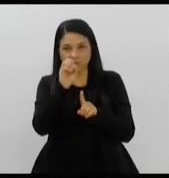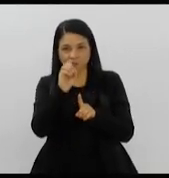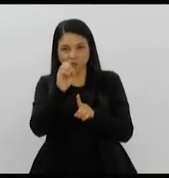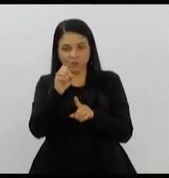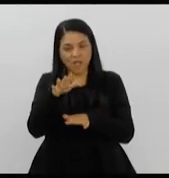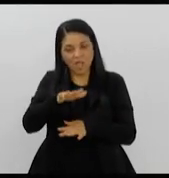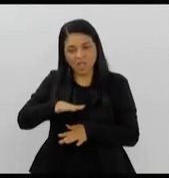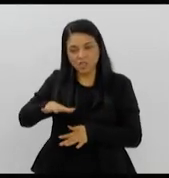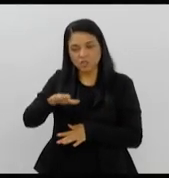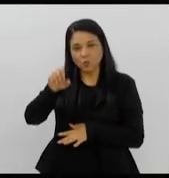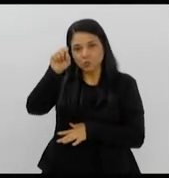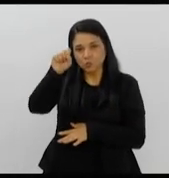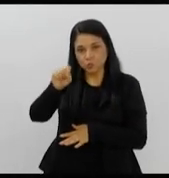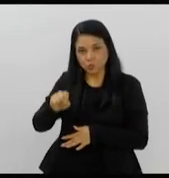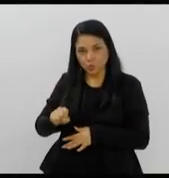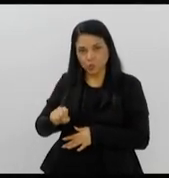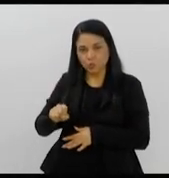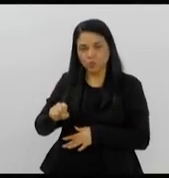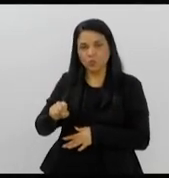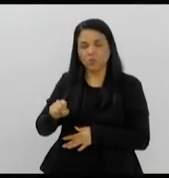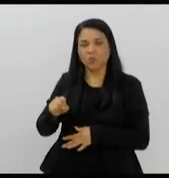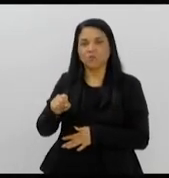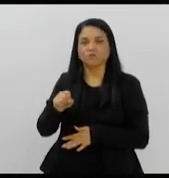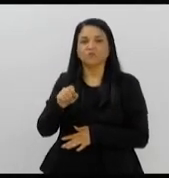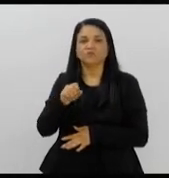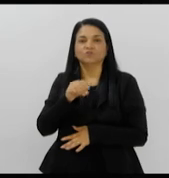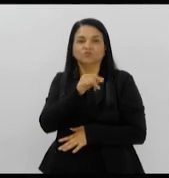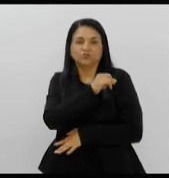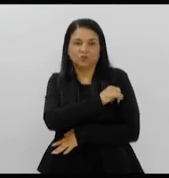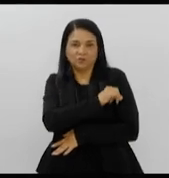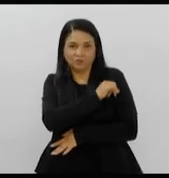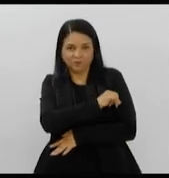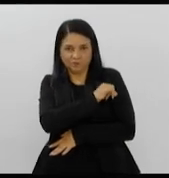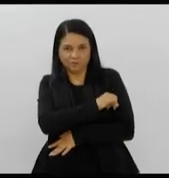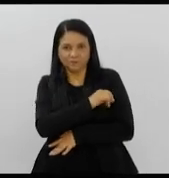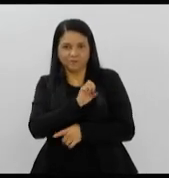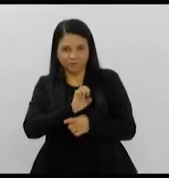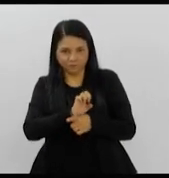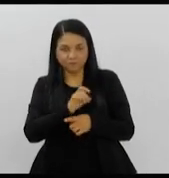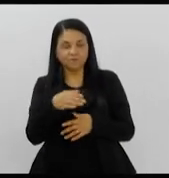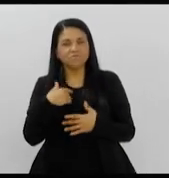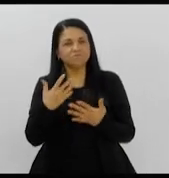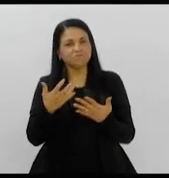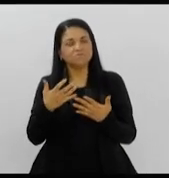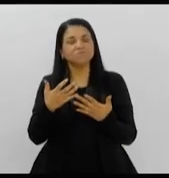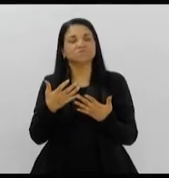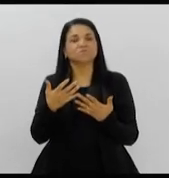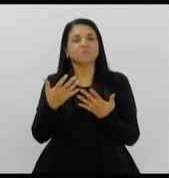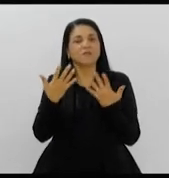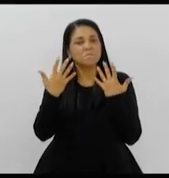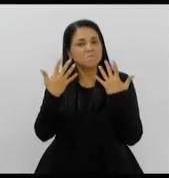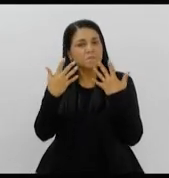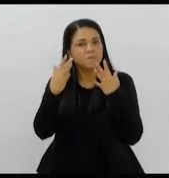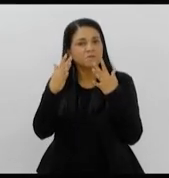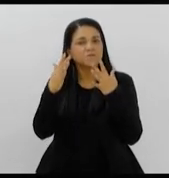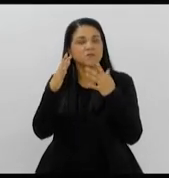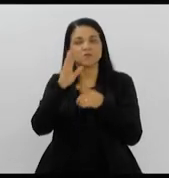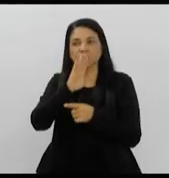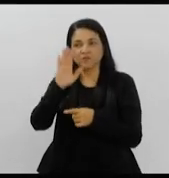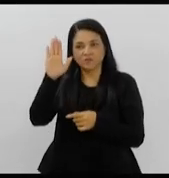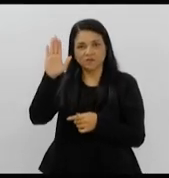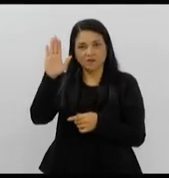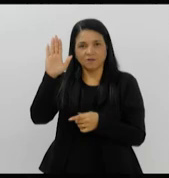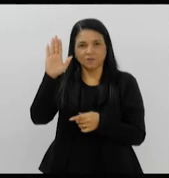região sul-fluminense. Primeiro, eu quero parabenizar os candidatos que,